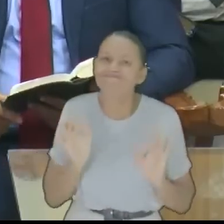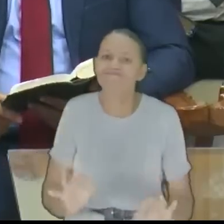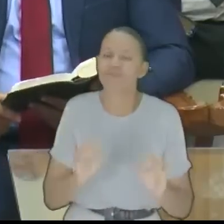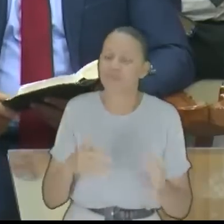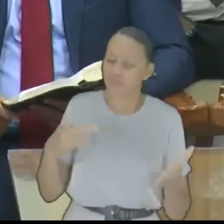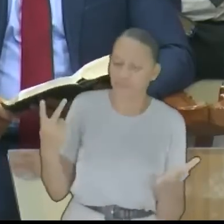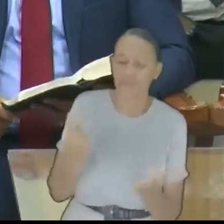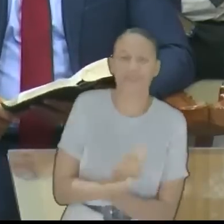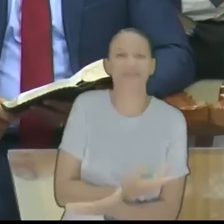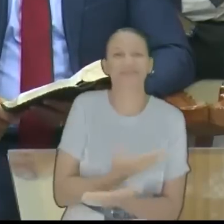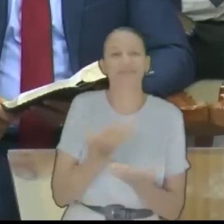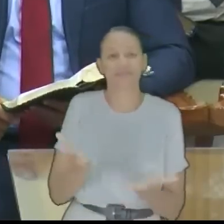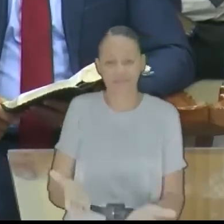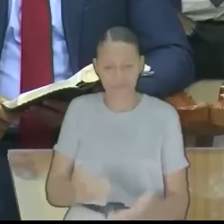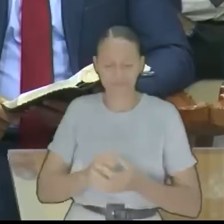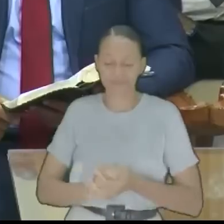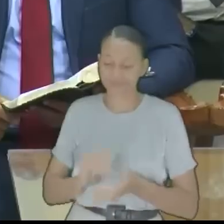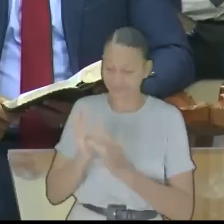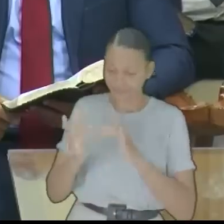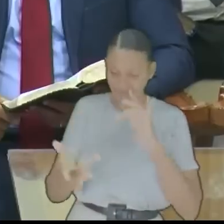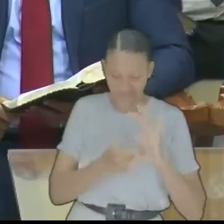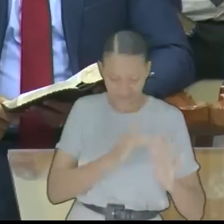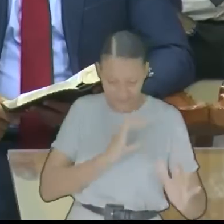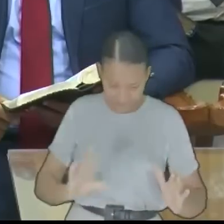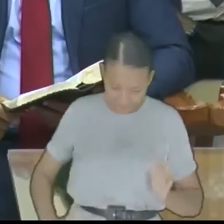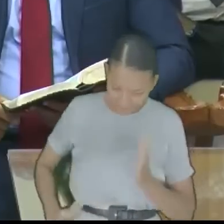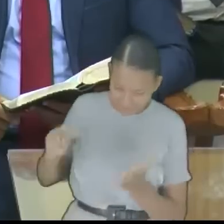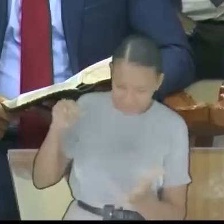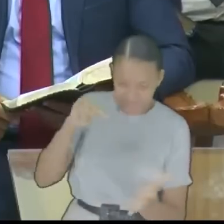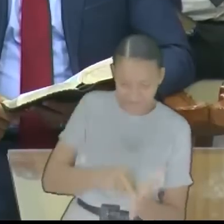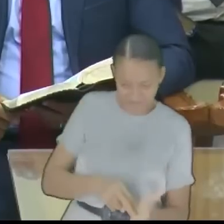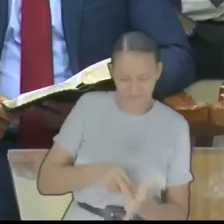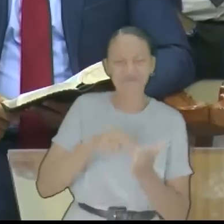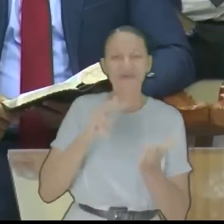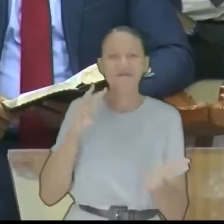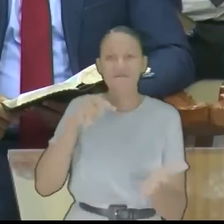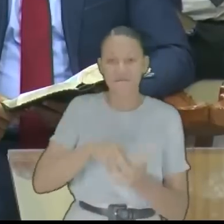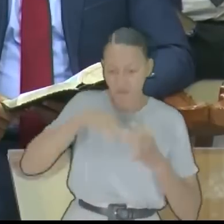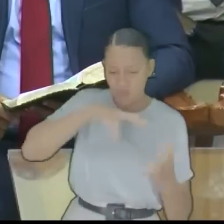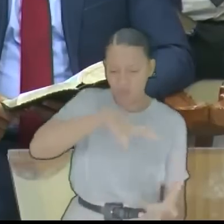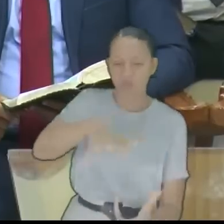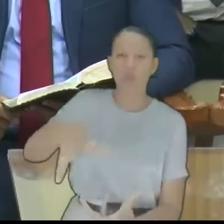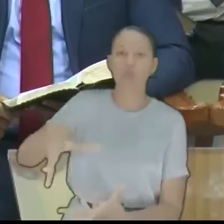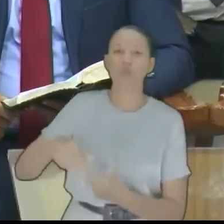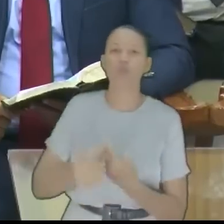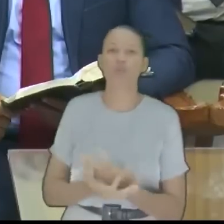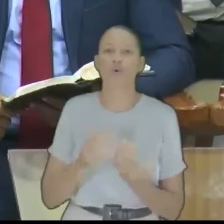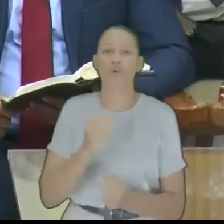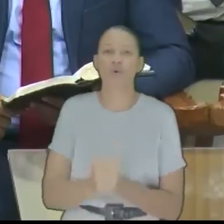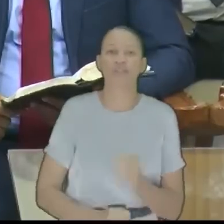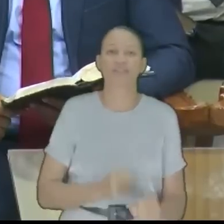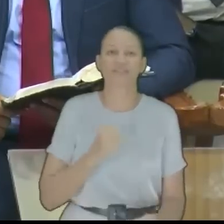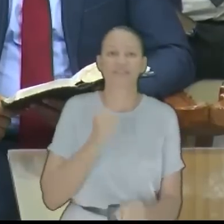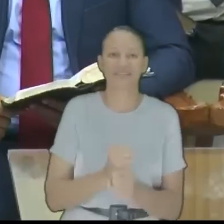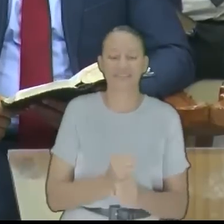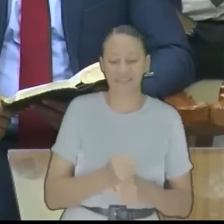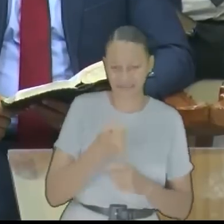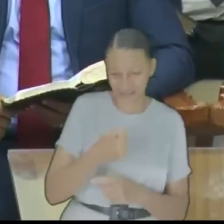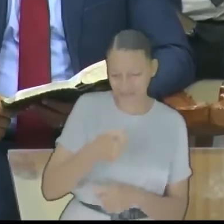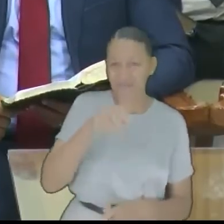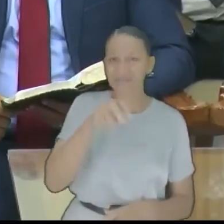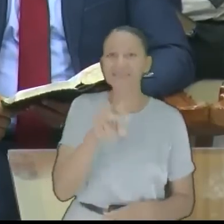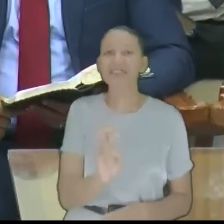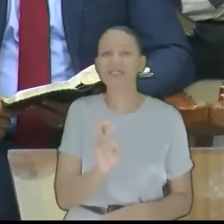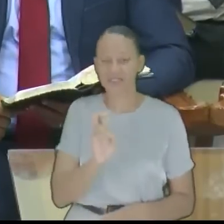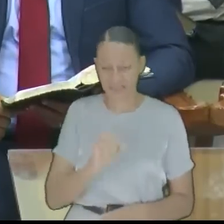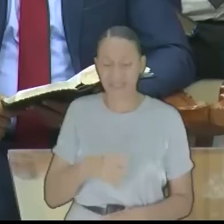o que aconteceu quando Cristo veio à terra. Quando Cristo veio a este mundo, no ano 15